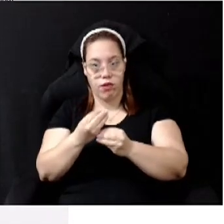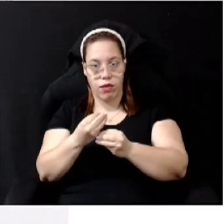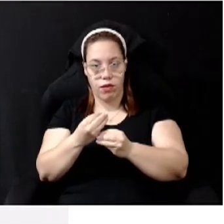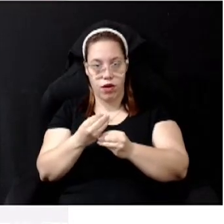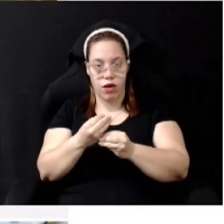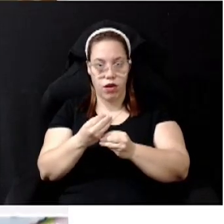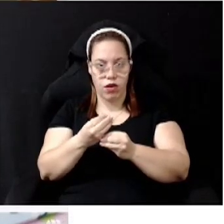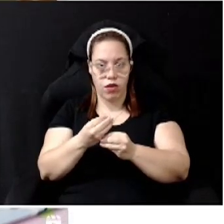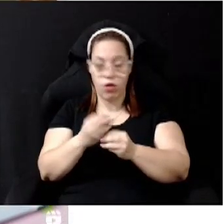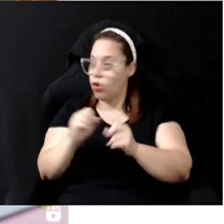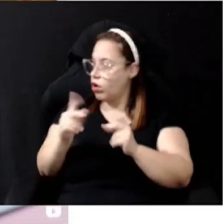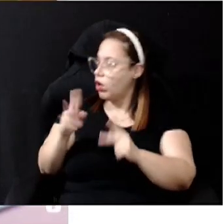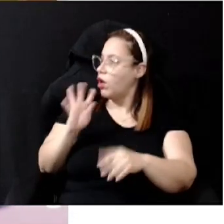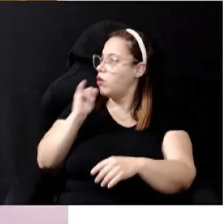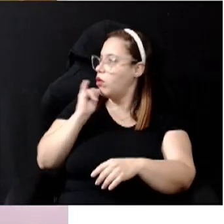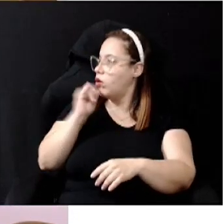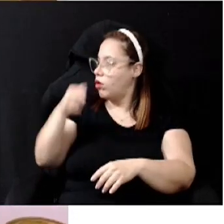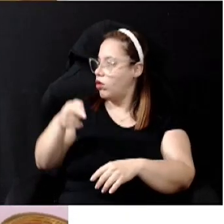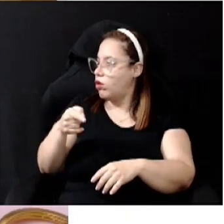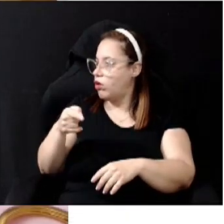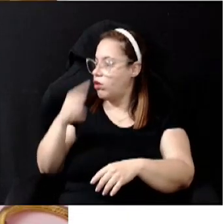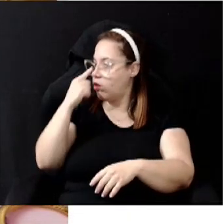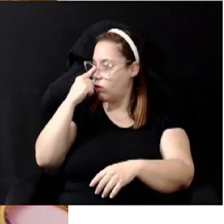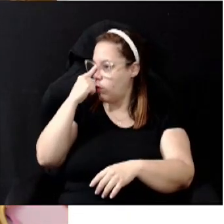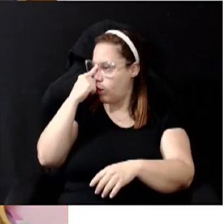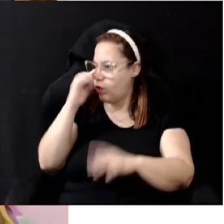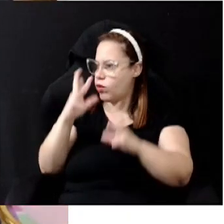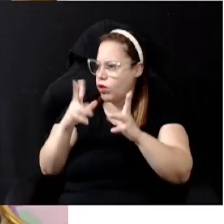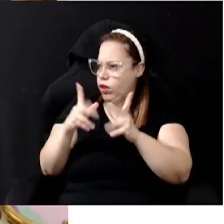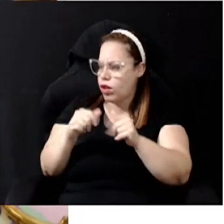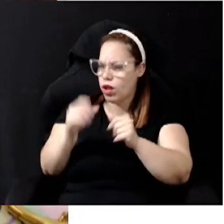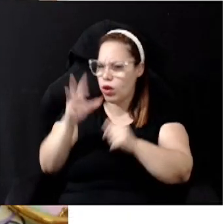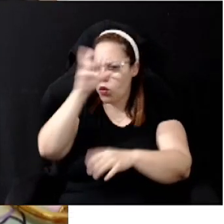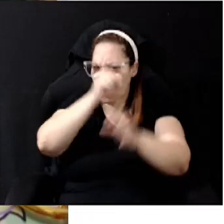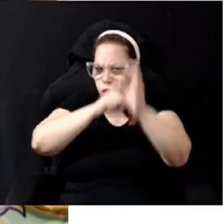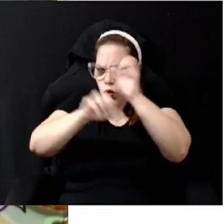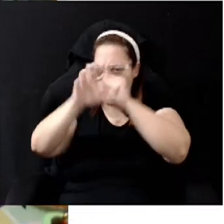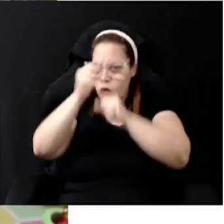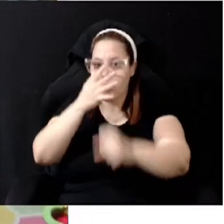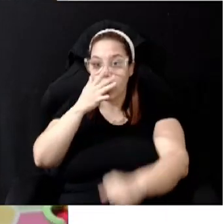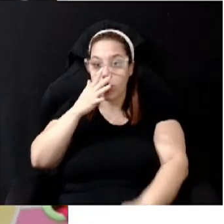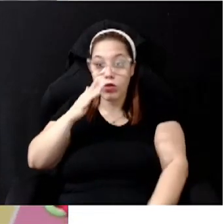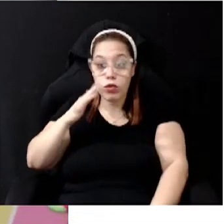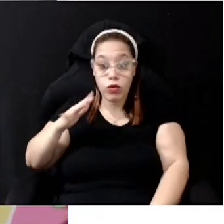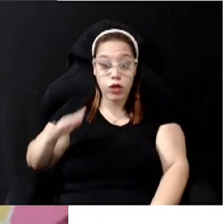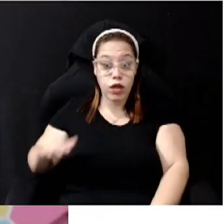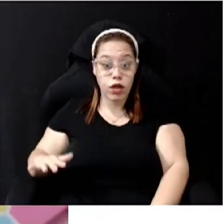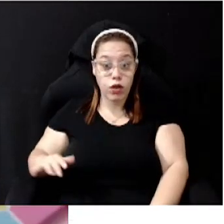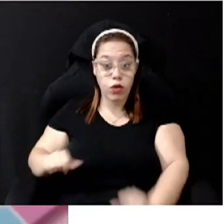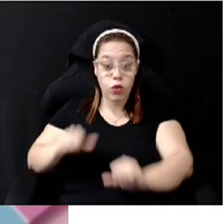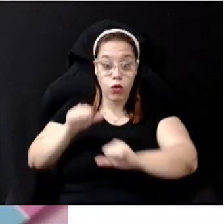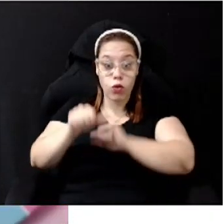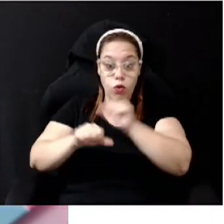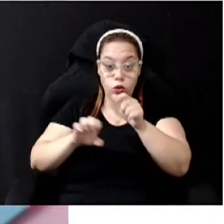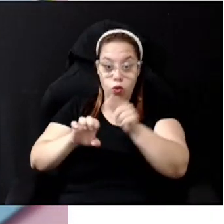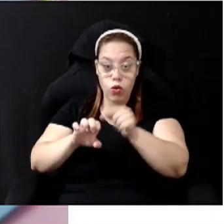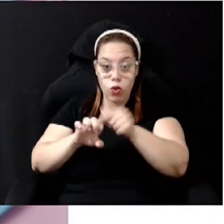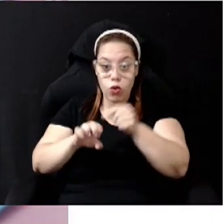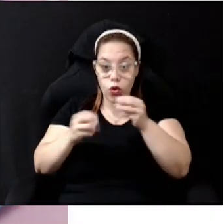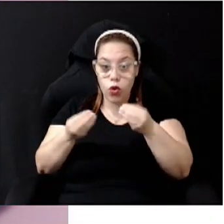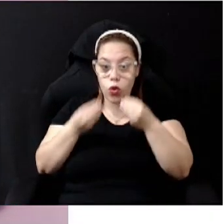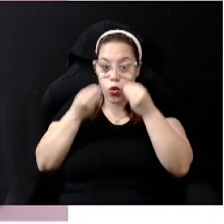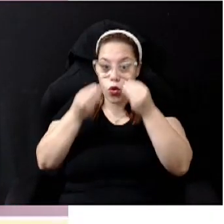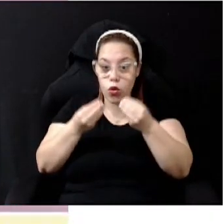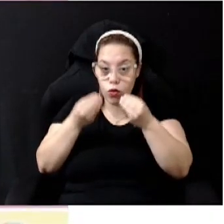por exemplo, todo aquele aprendizado de infância virou um negócio como?